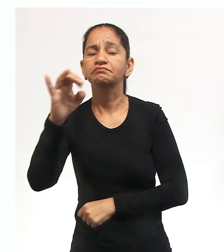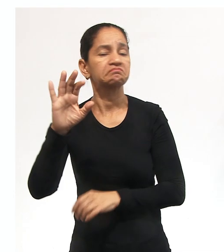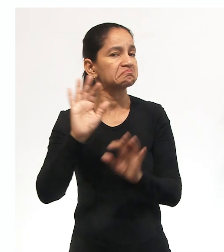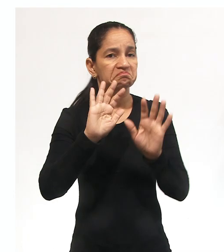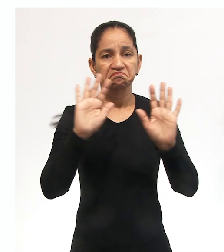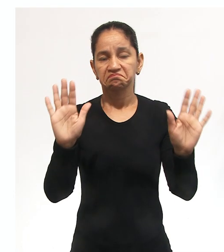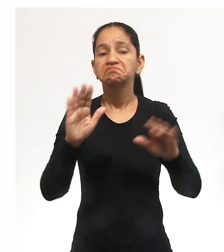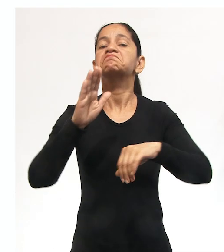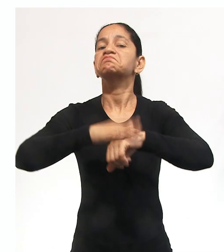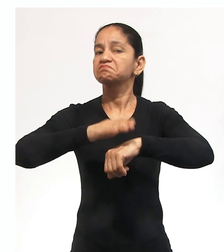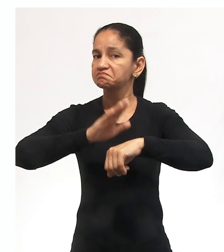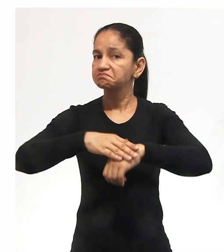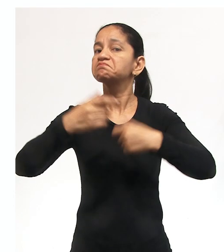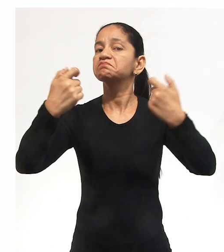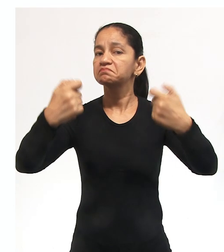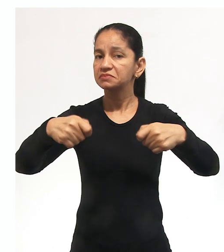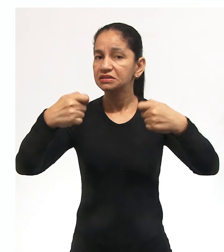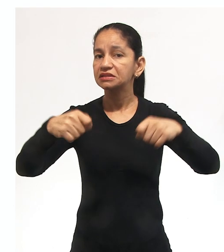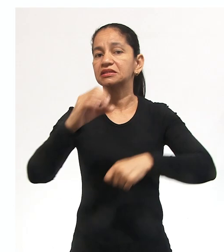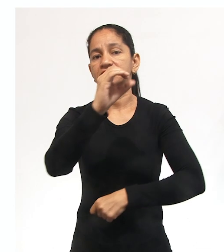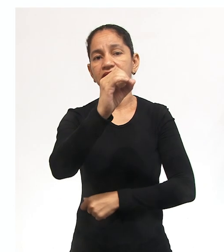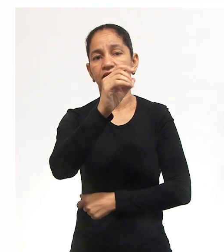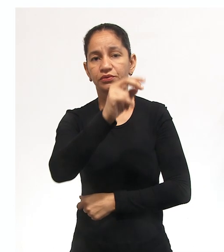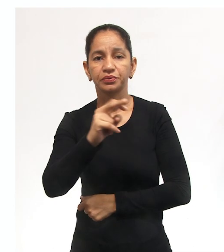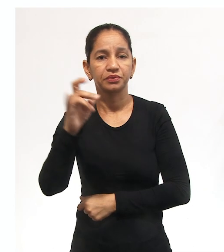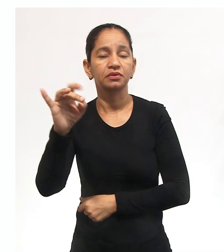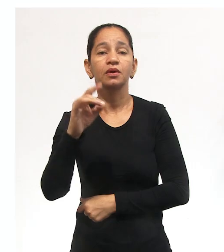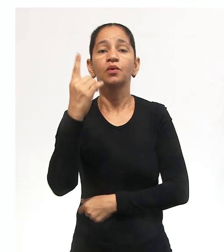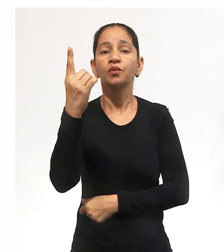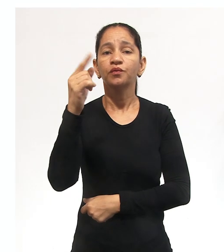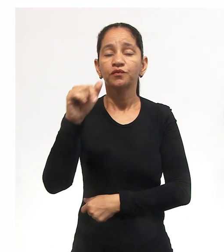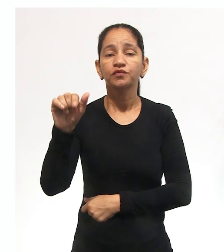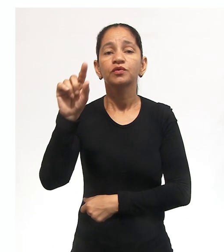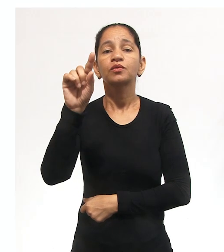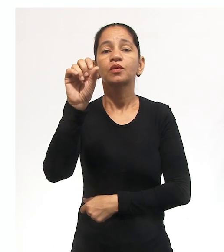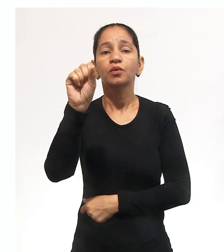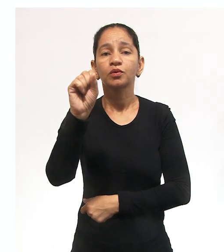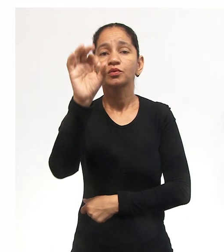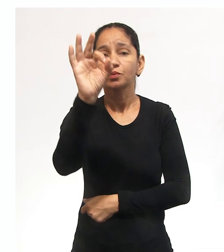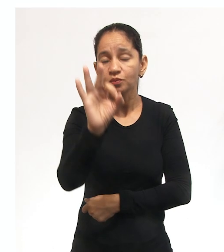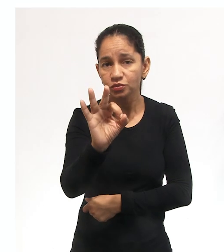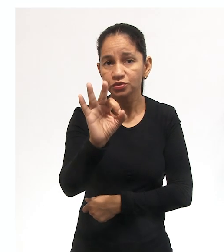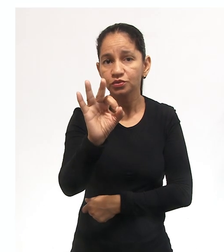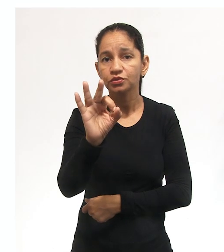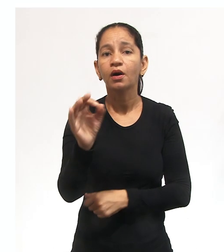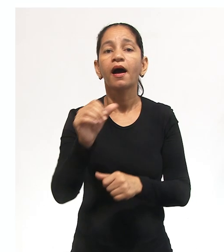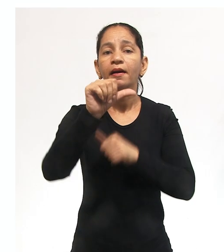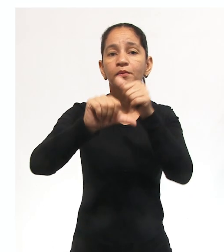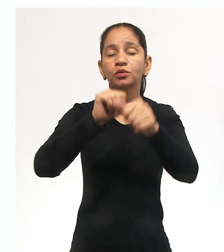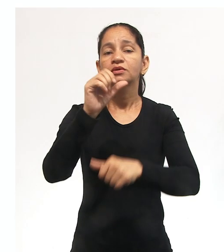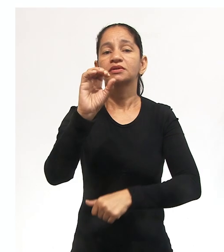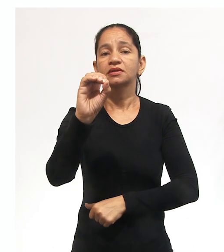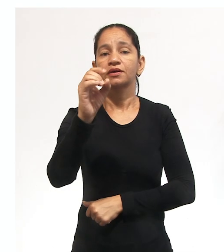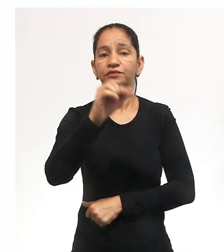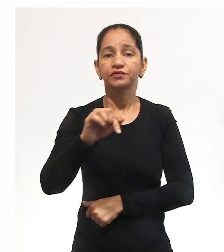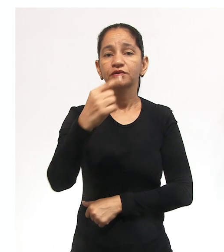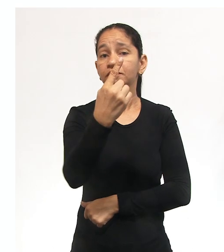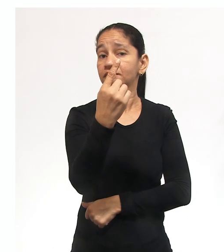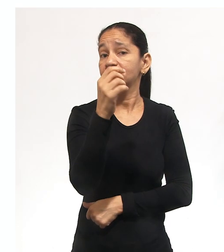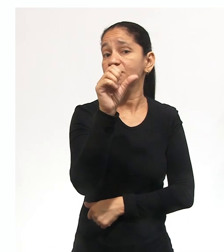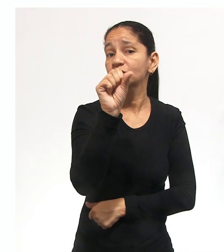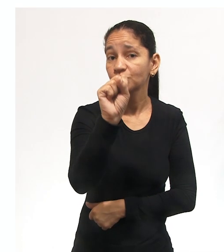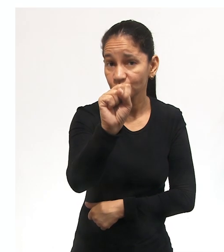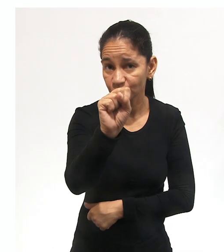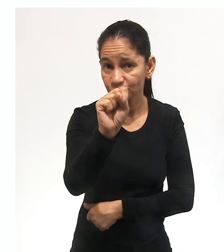fracionário. Nesse caso aqui, número decimal, né? 1,8% é 0,018. Então,